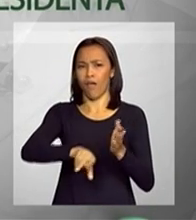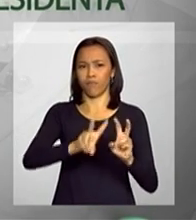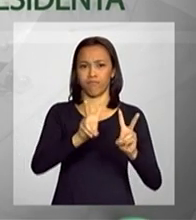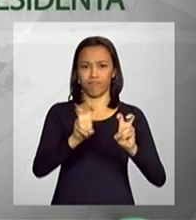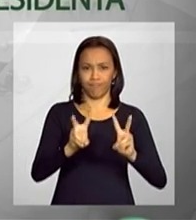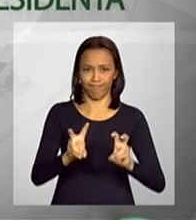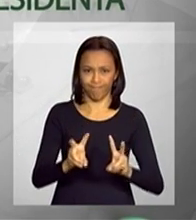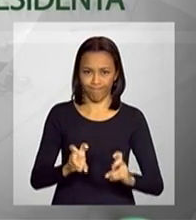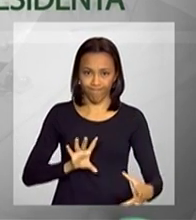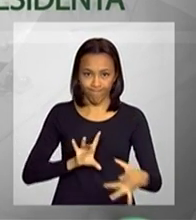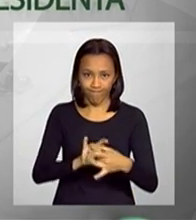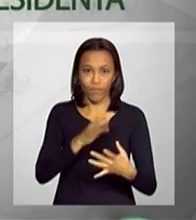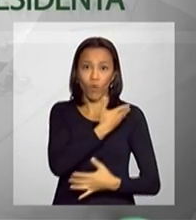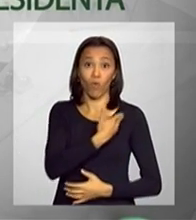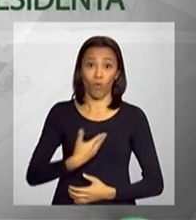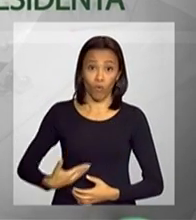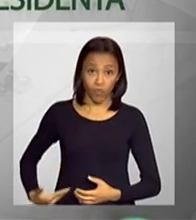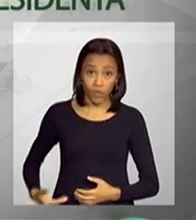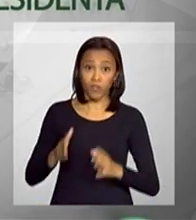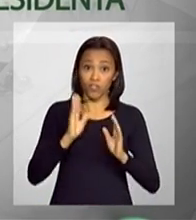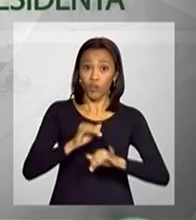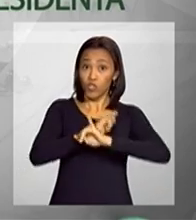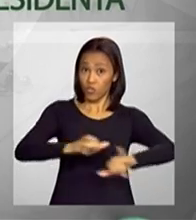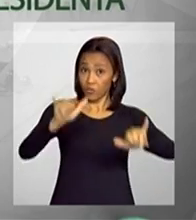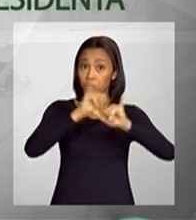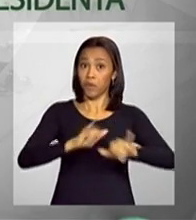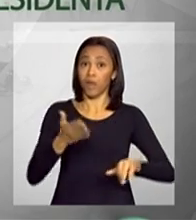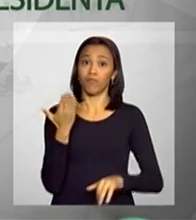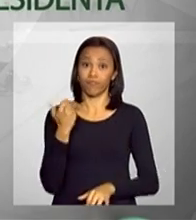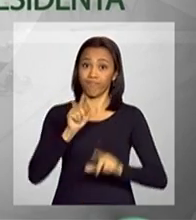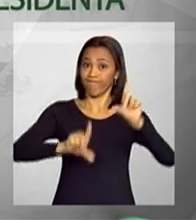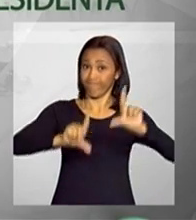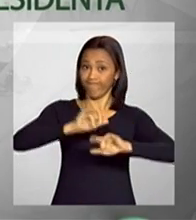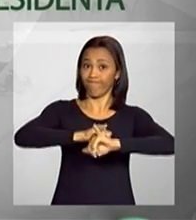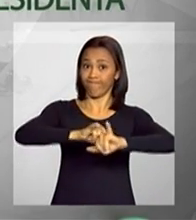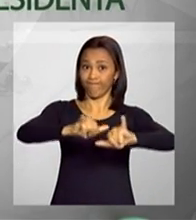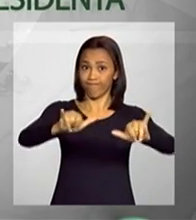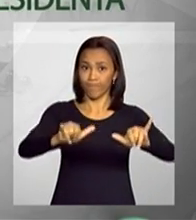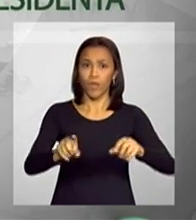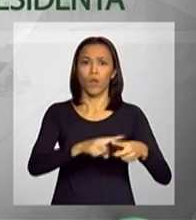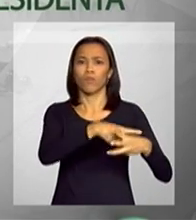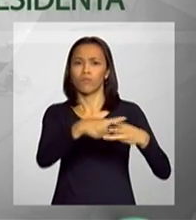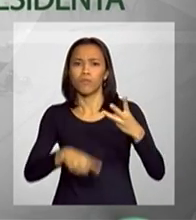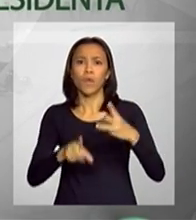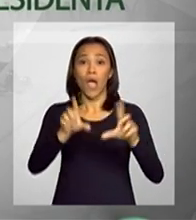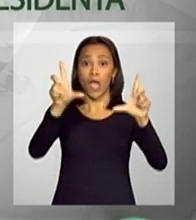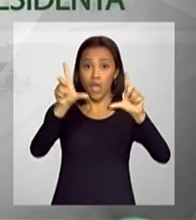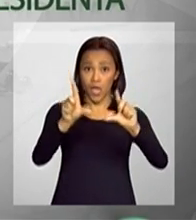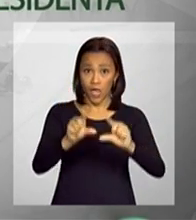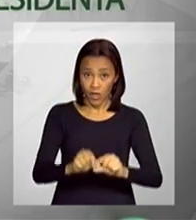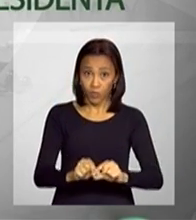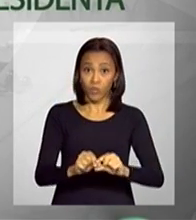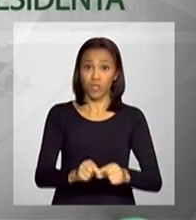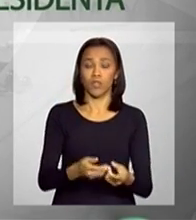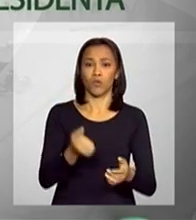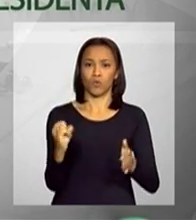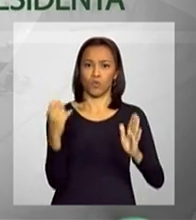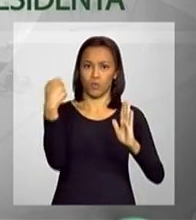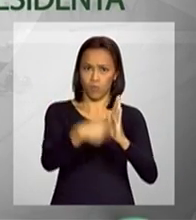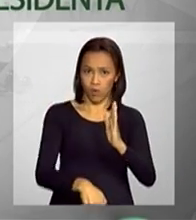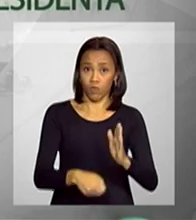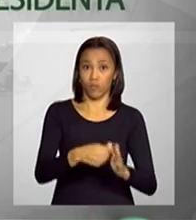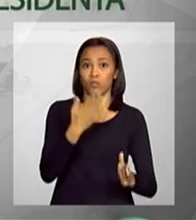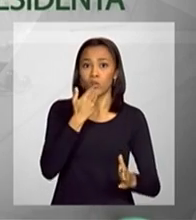assuntos ligados ao governo que foram manchete nos últimos dias. Entre eles, a redução no custo da cesta básica e